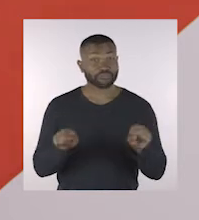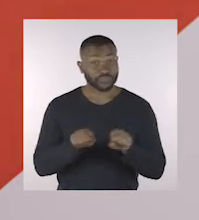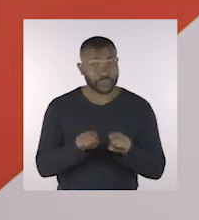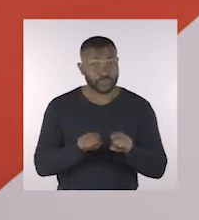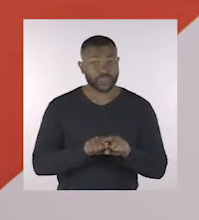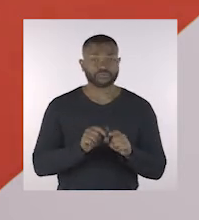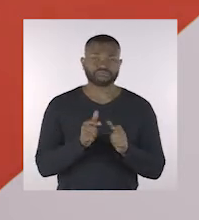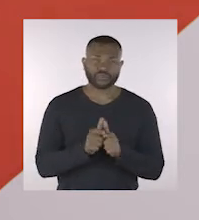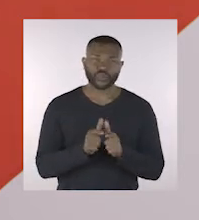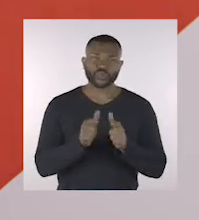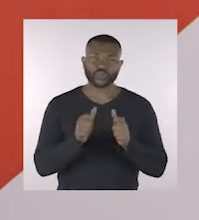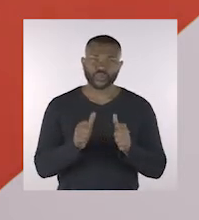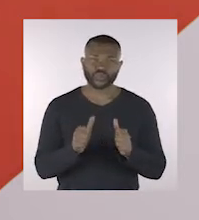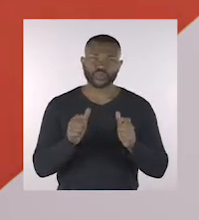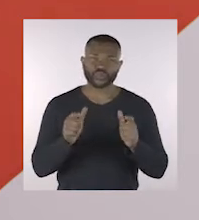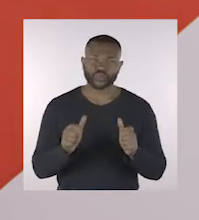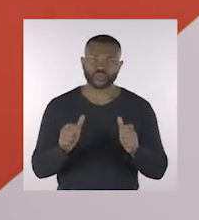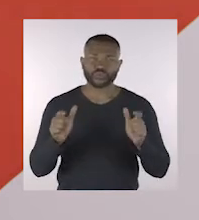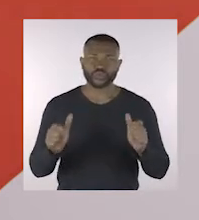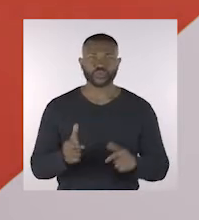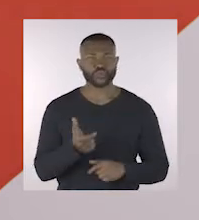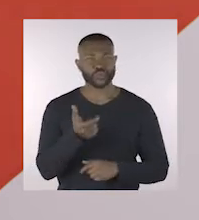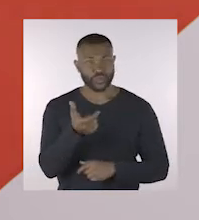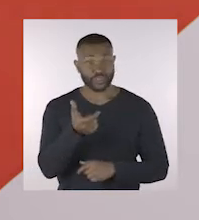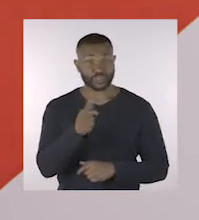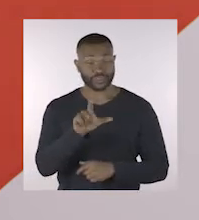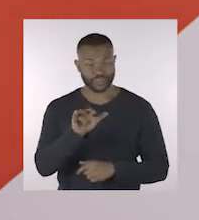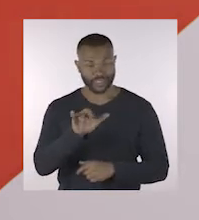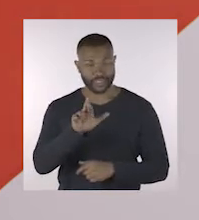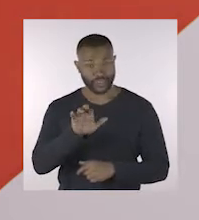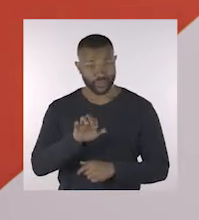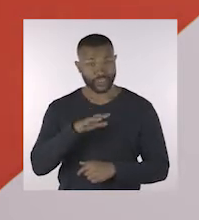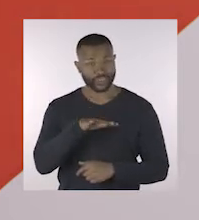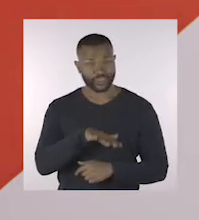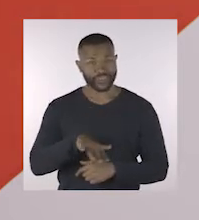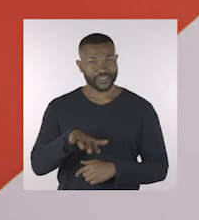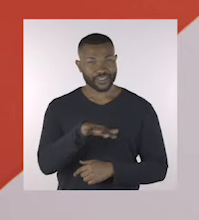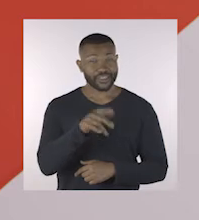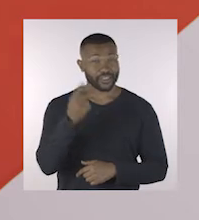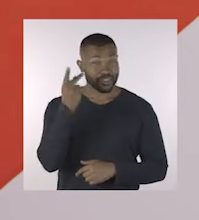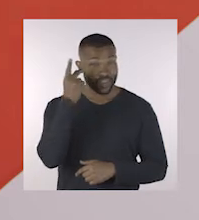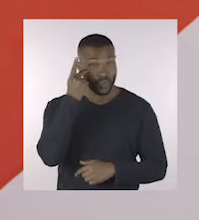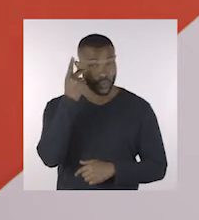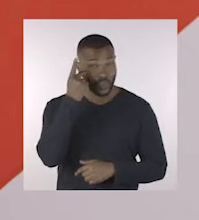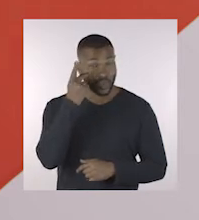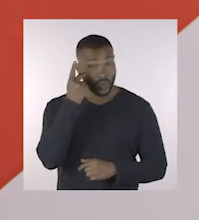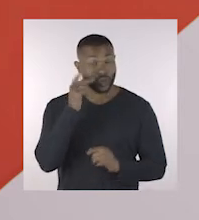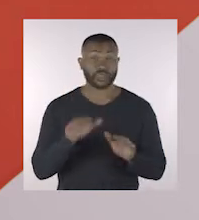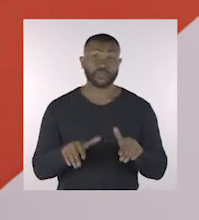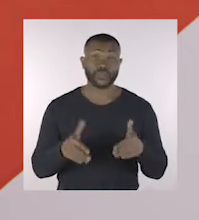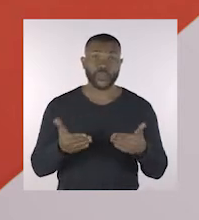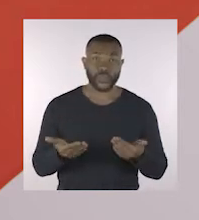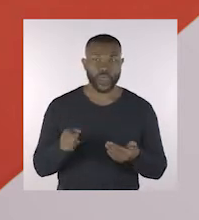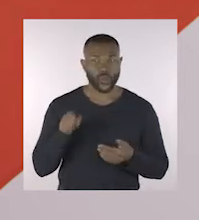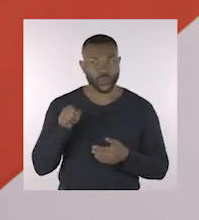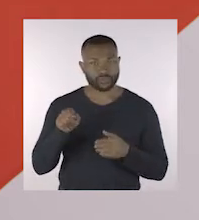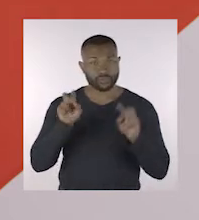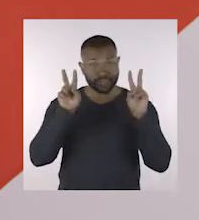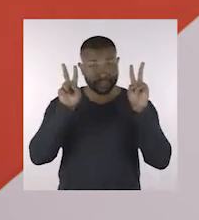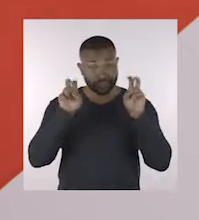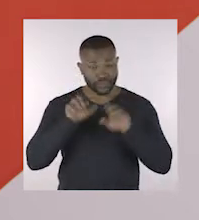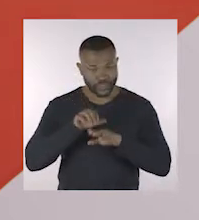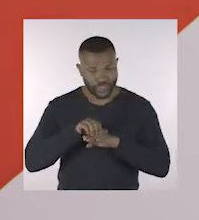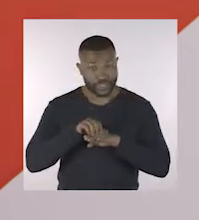essas pessoas e fazer de forma gradual o passe o passe livre na cidade de São Paulo então é um